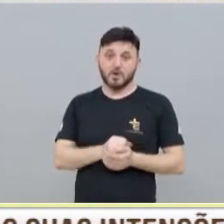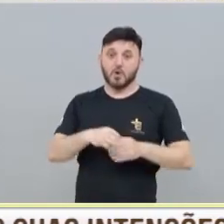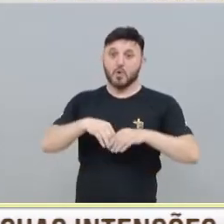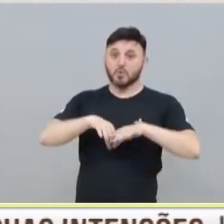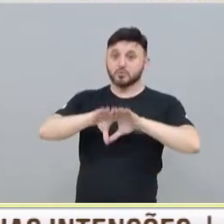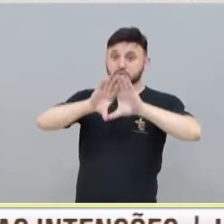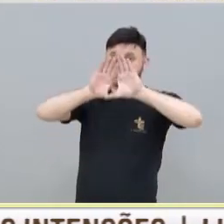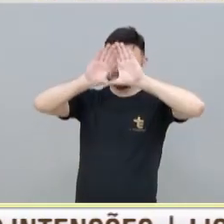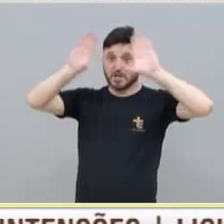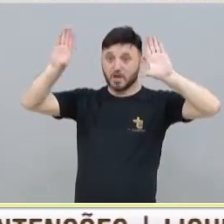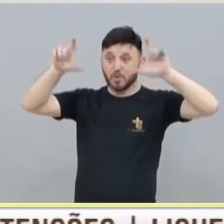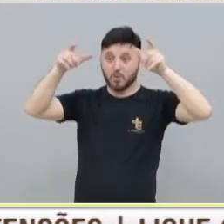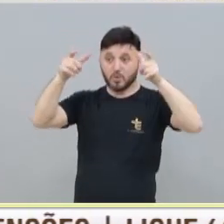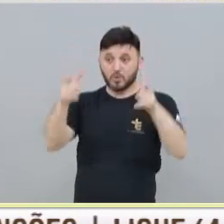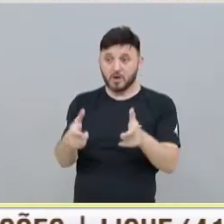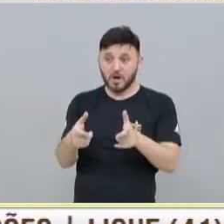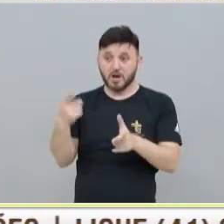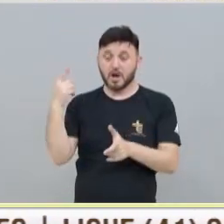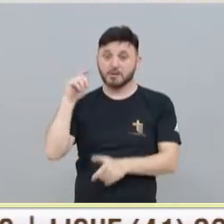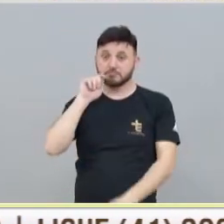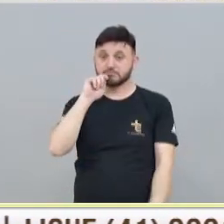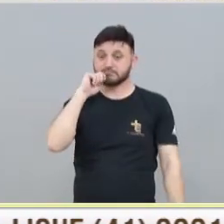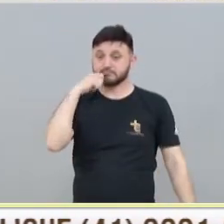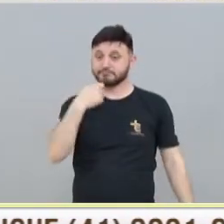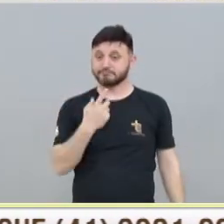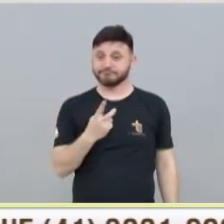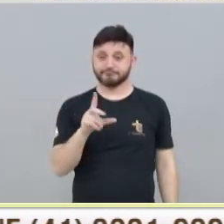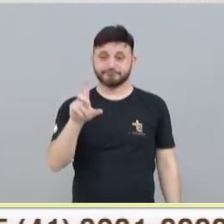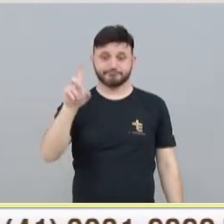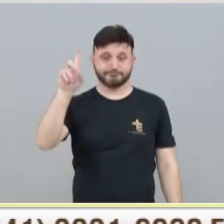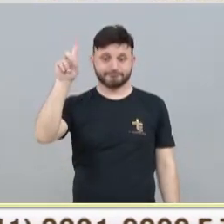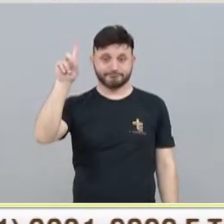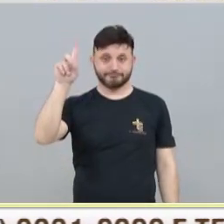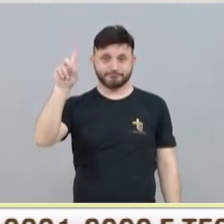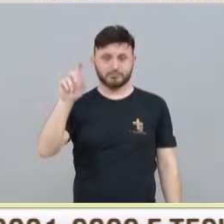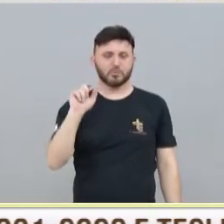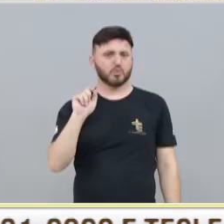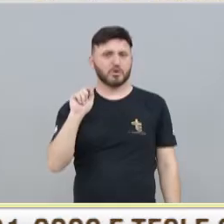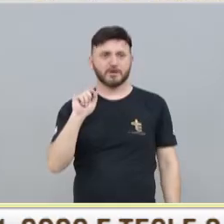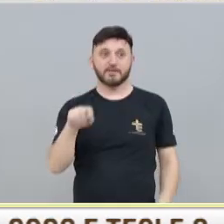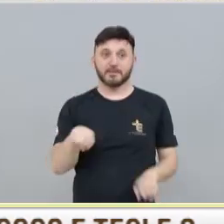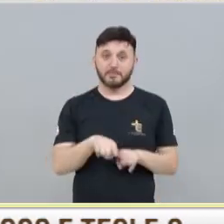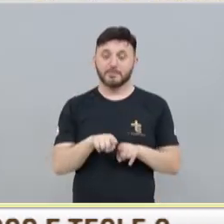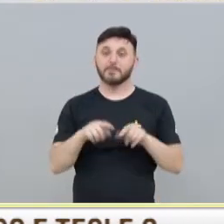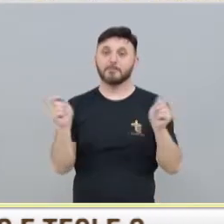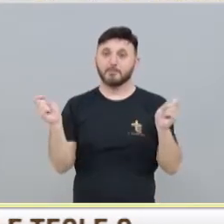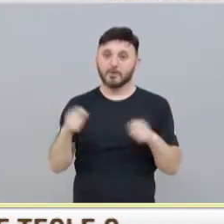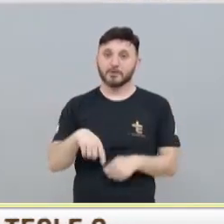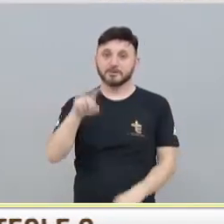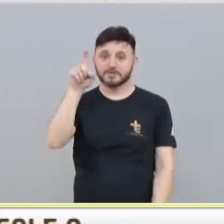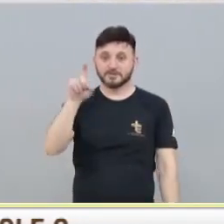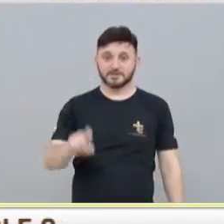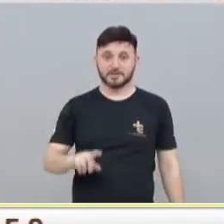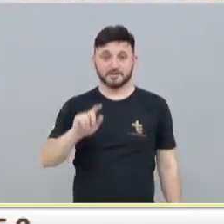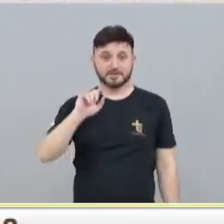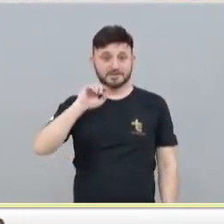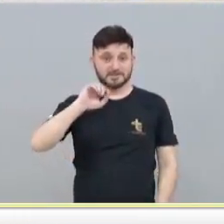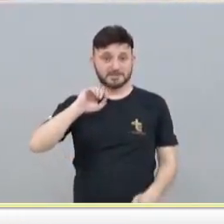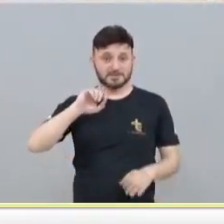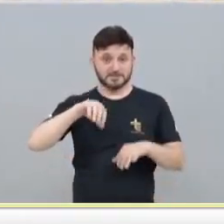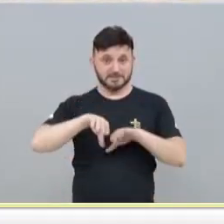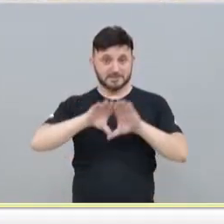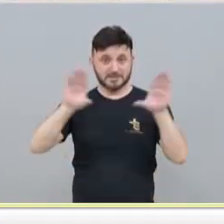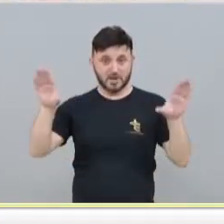estado de felicidade de encontro de alegria da alma da mesma forma inferno